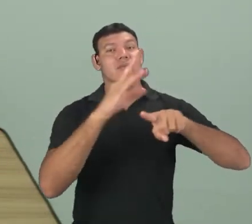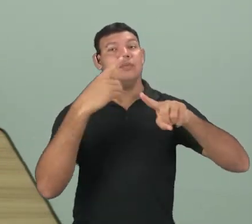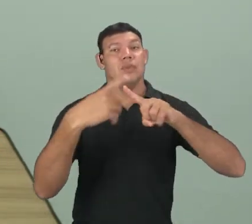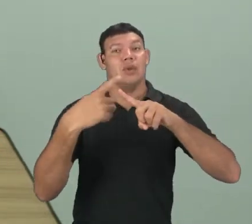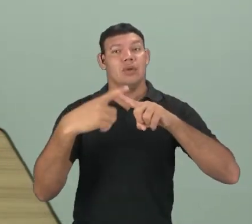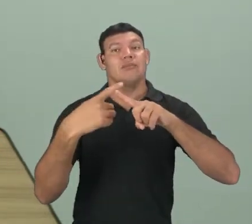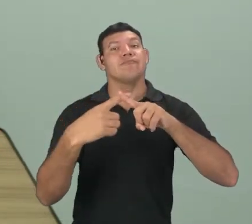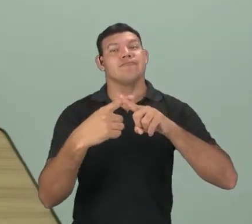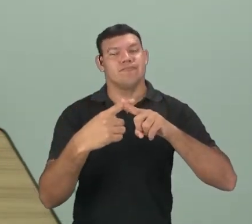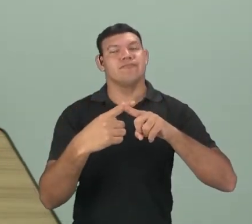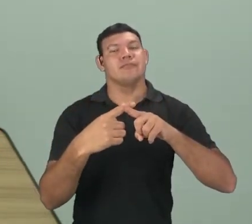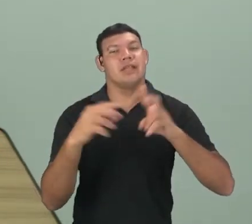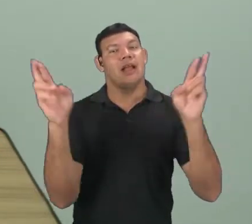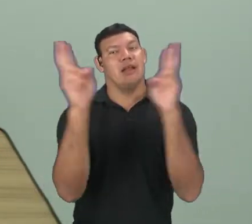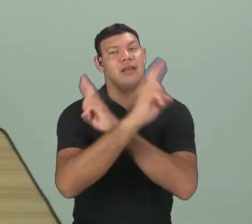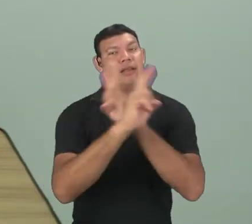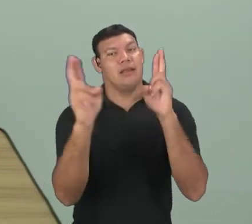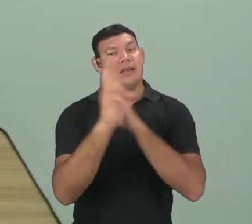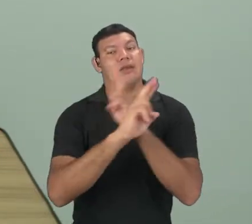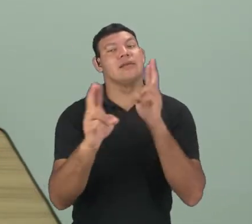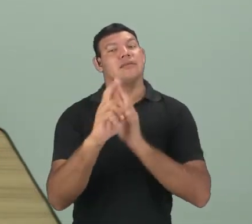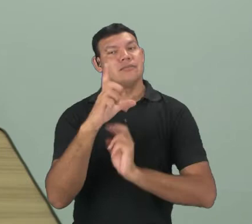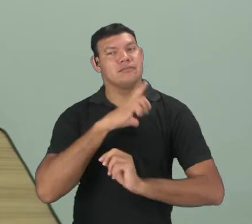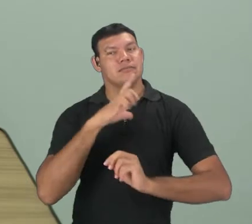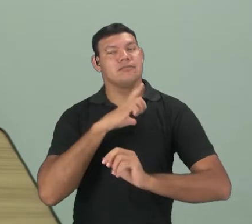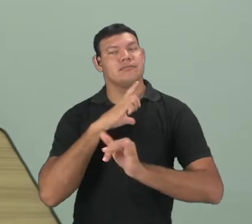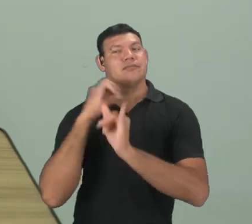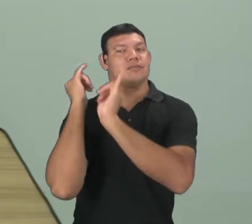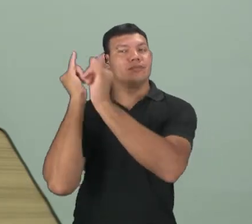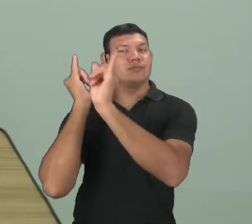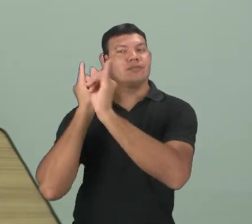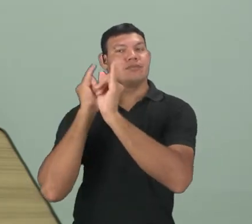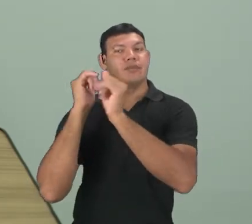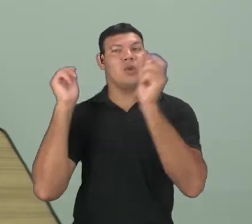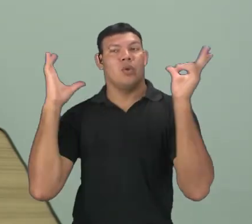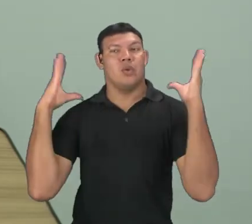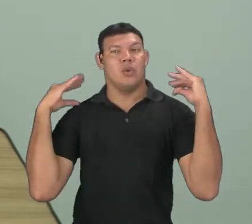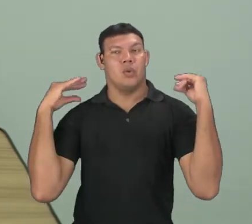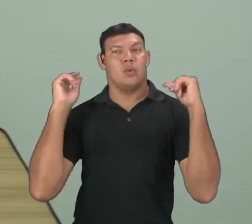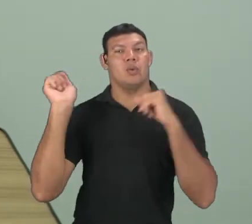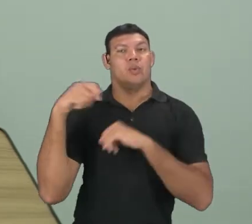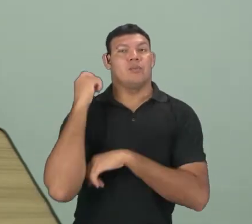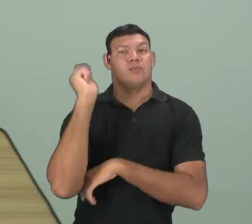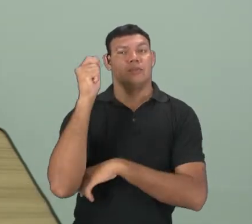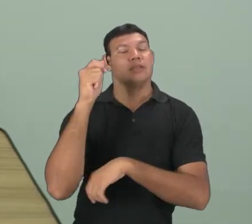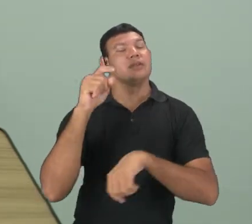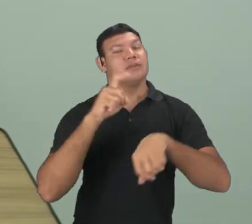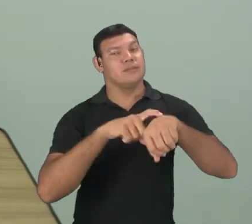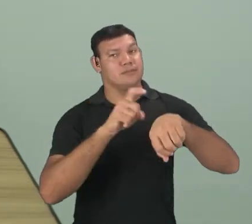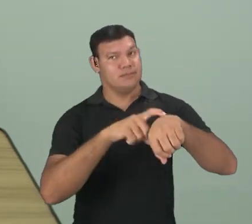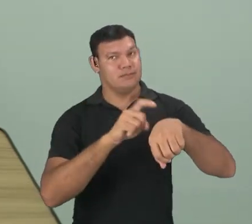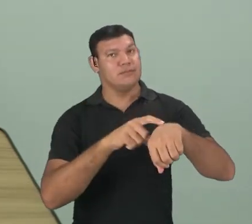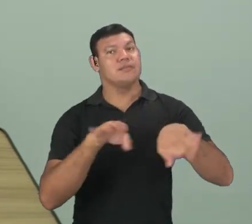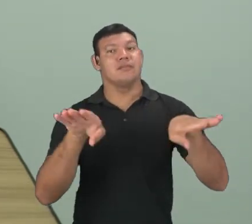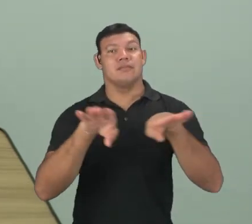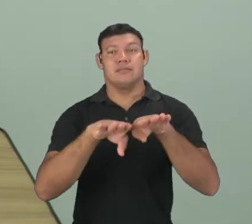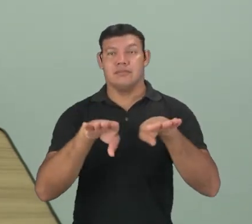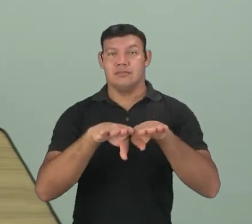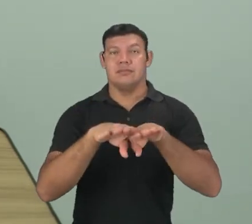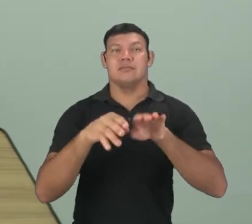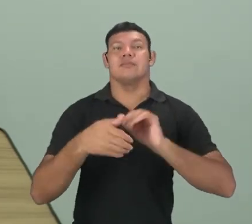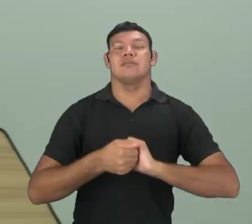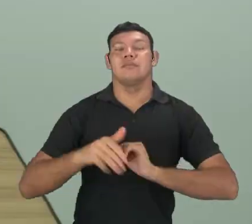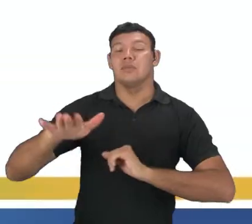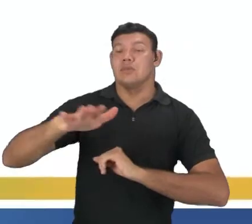muito relacionado a isso, um conto de fada, certinho? Então, também tem que ter o tempo, Nessa narrativa, o